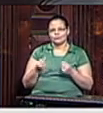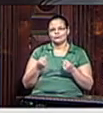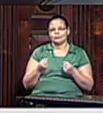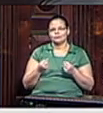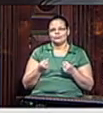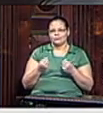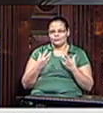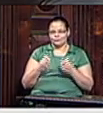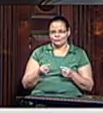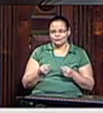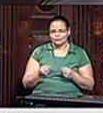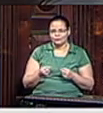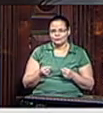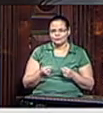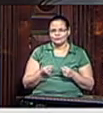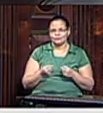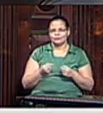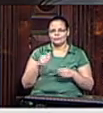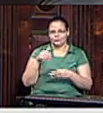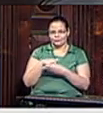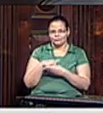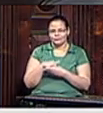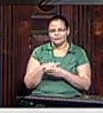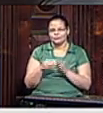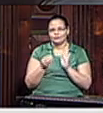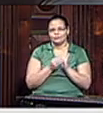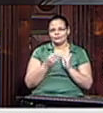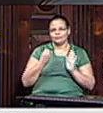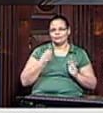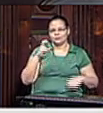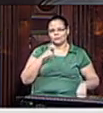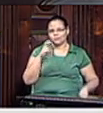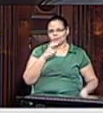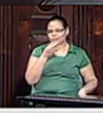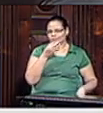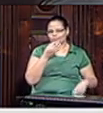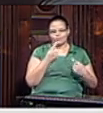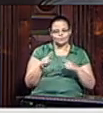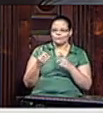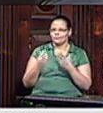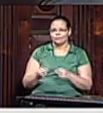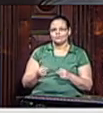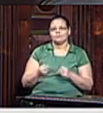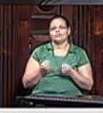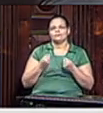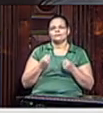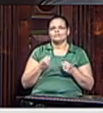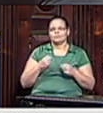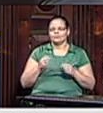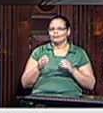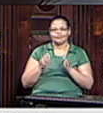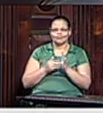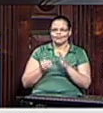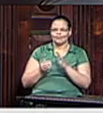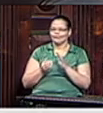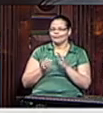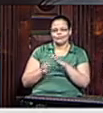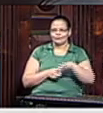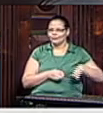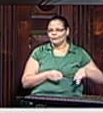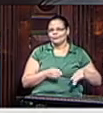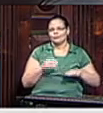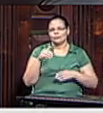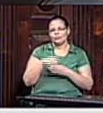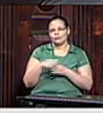aprovam nessa comissão, aprovado. Em votação a emenda número 5 com os pareceres contrários. Senhores que aprovam nessa comissão, rejeitado. Em